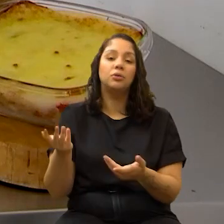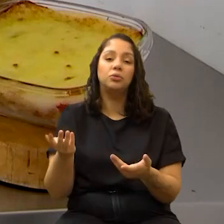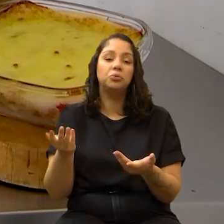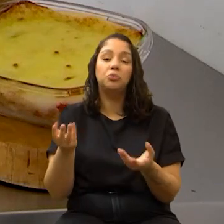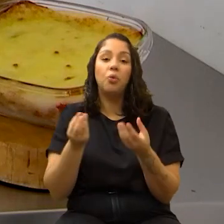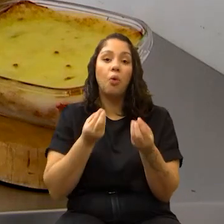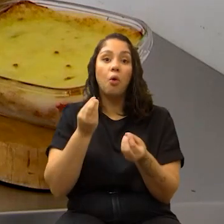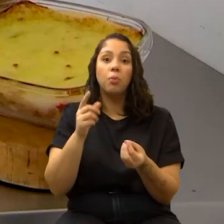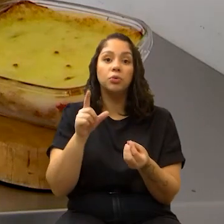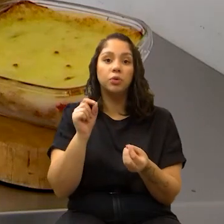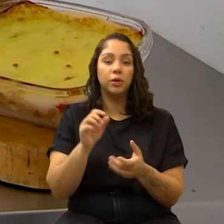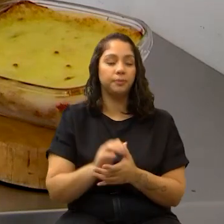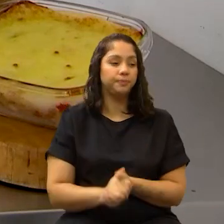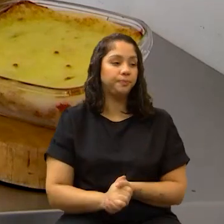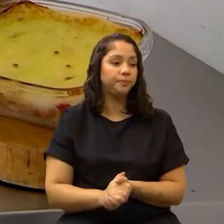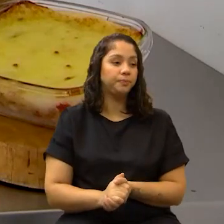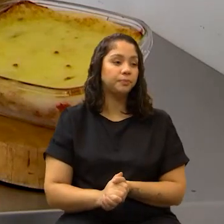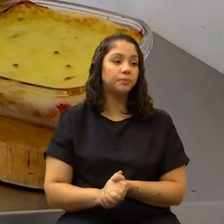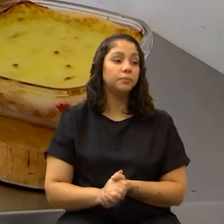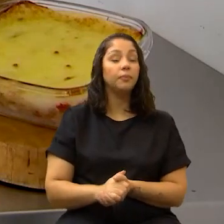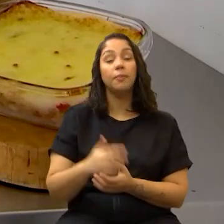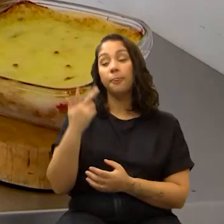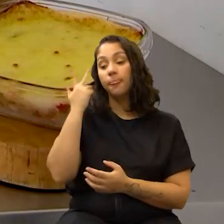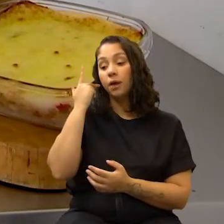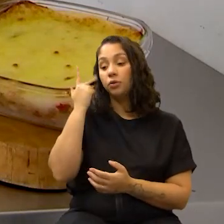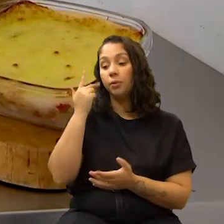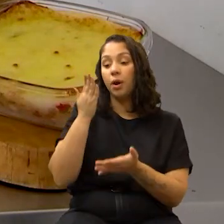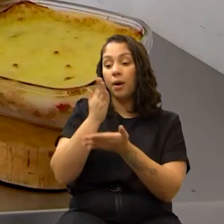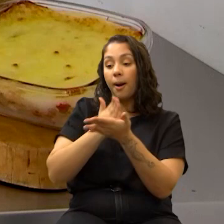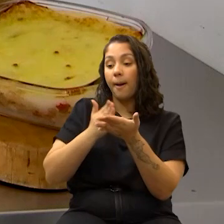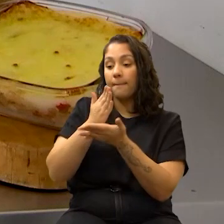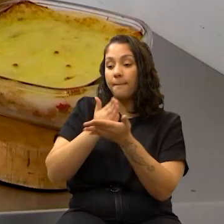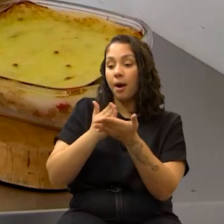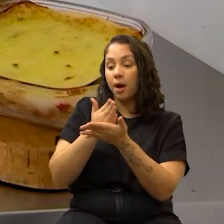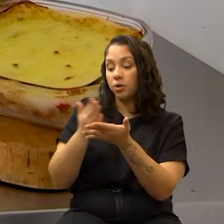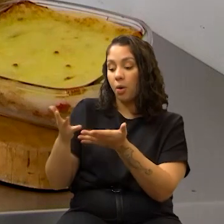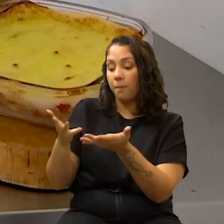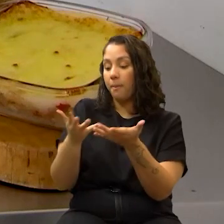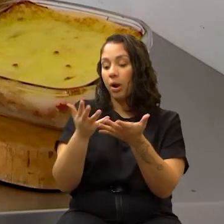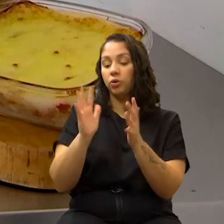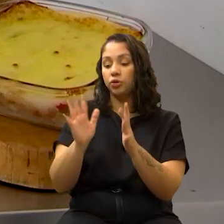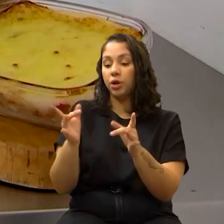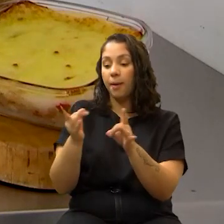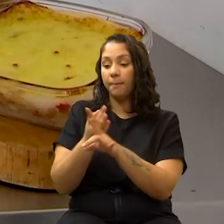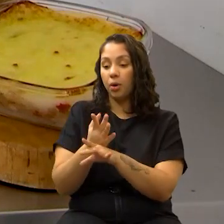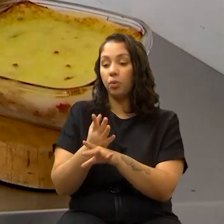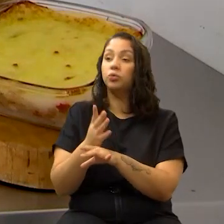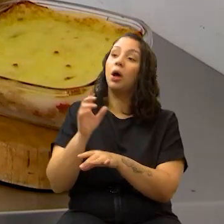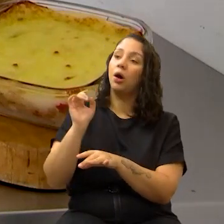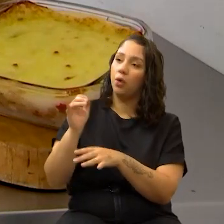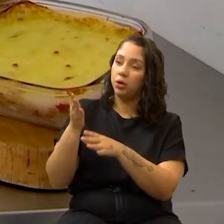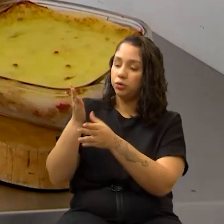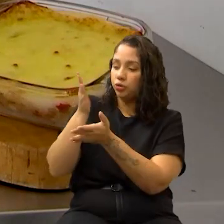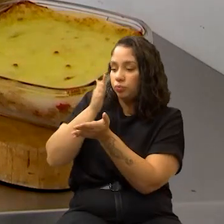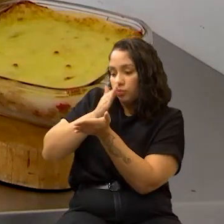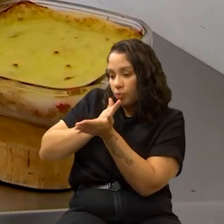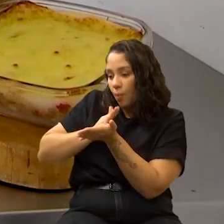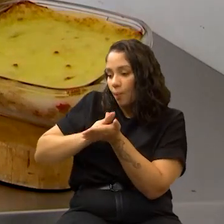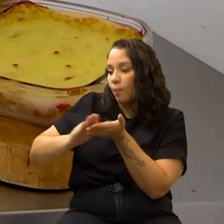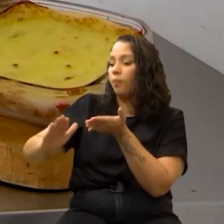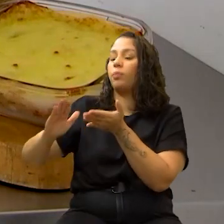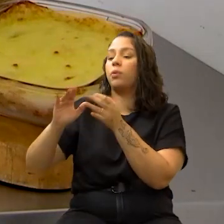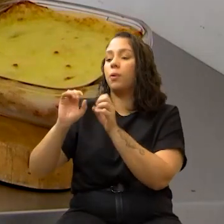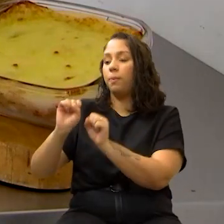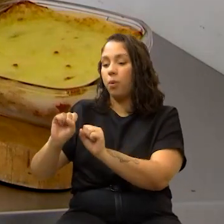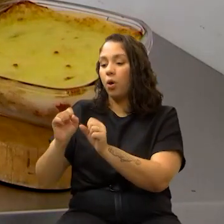pela escolha do mais barato no valor? Normalmente a lasca ela já vem porcionada, então não tem muito o que escolher. O lombo,